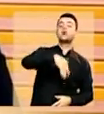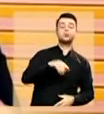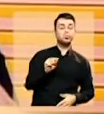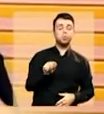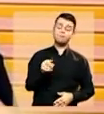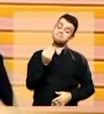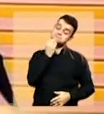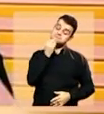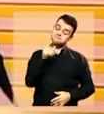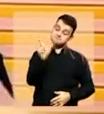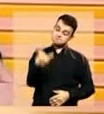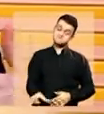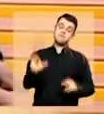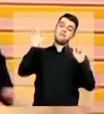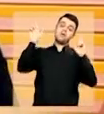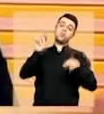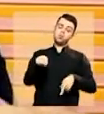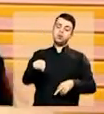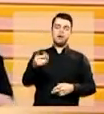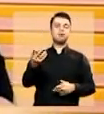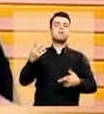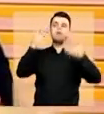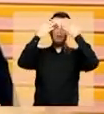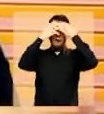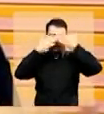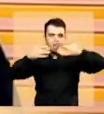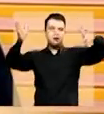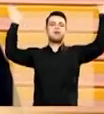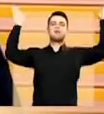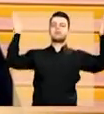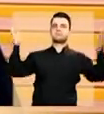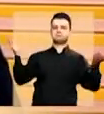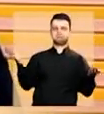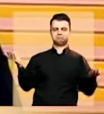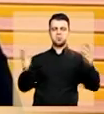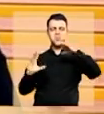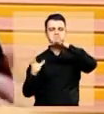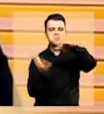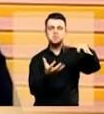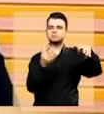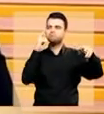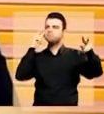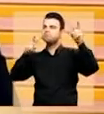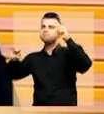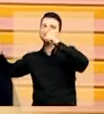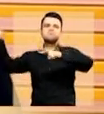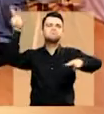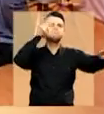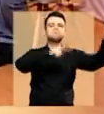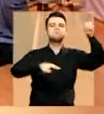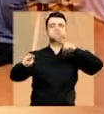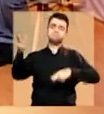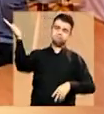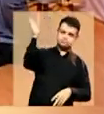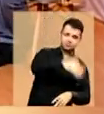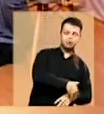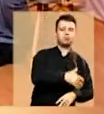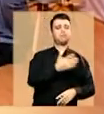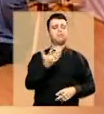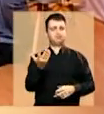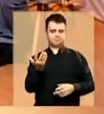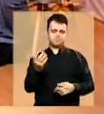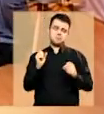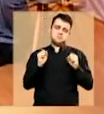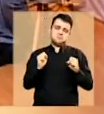tragam todos esses novos conceitos, essa nova visão de mundo para o Brasil, para que juntos a gente